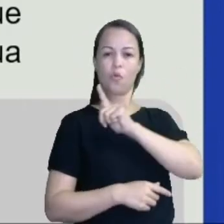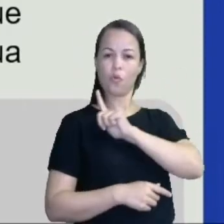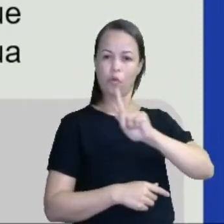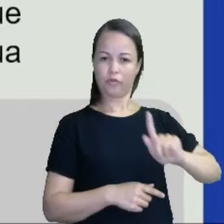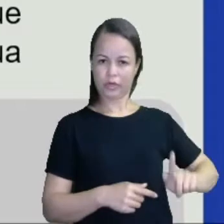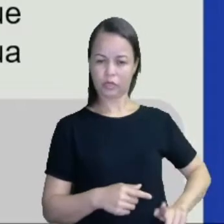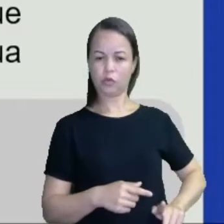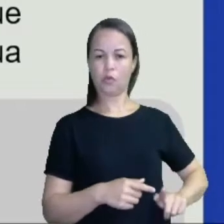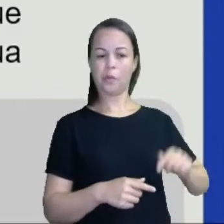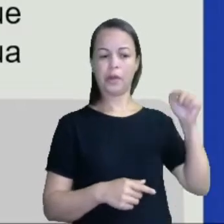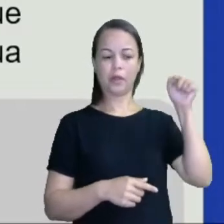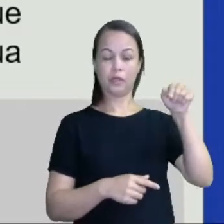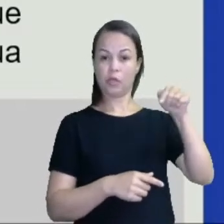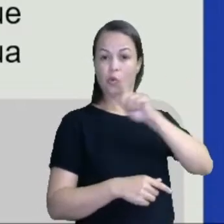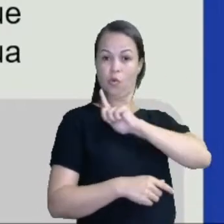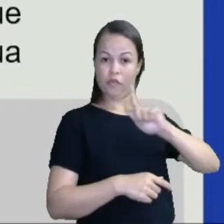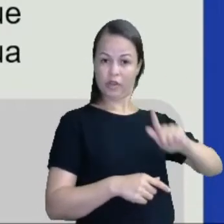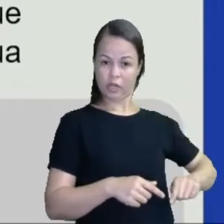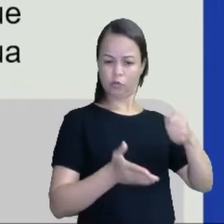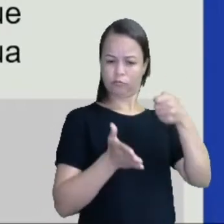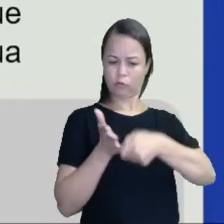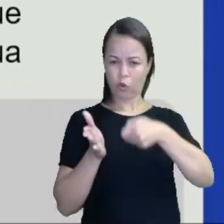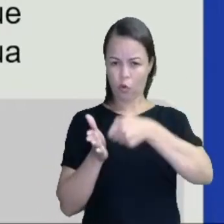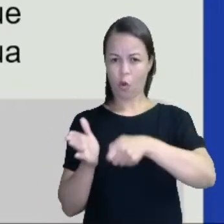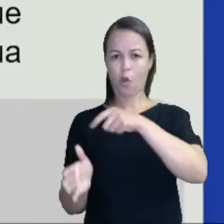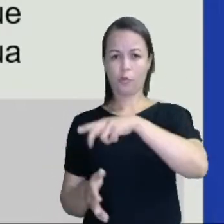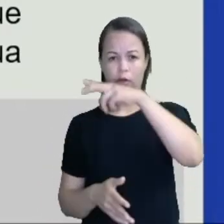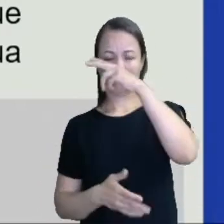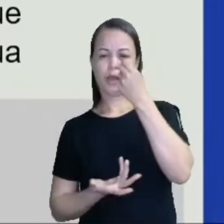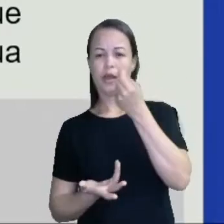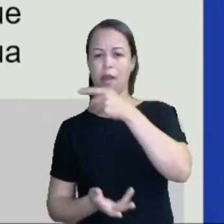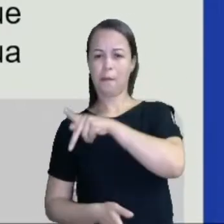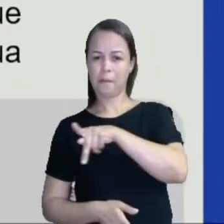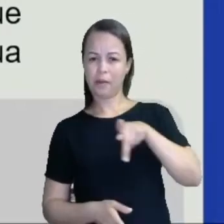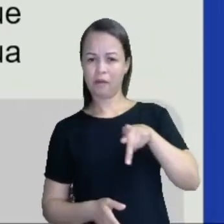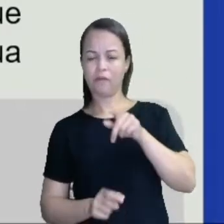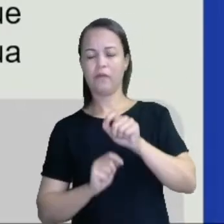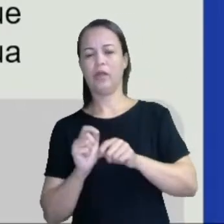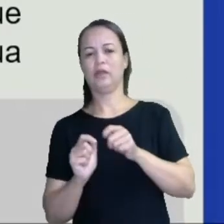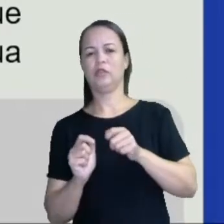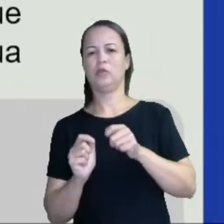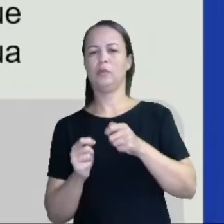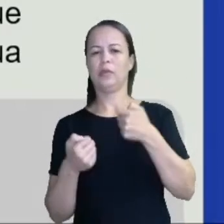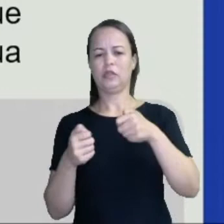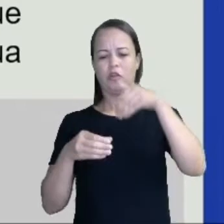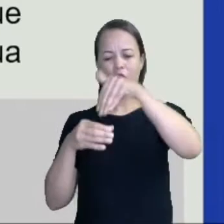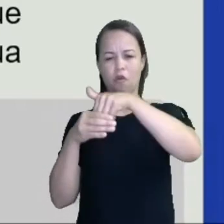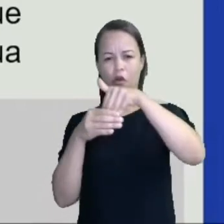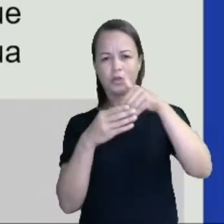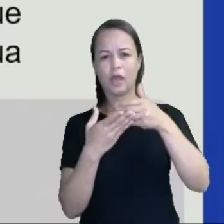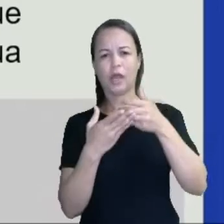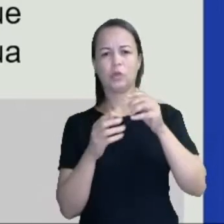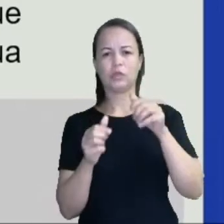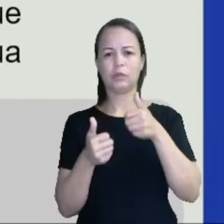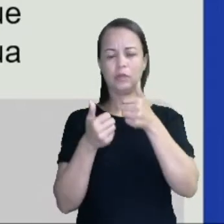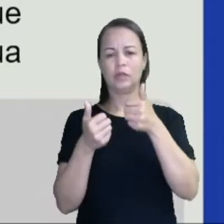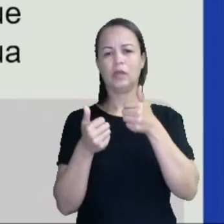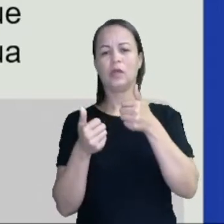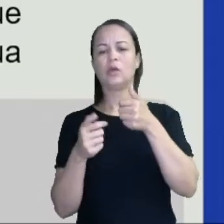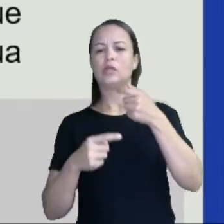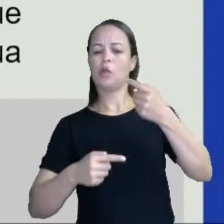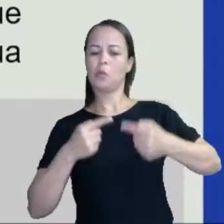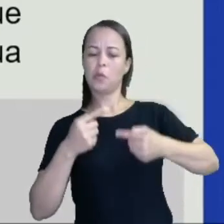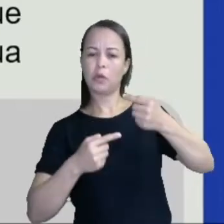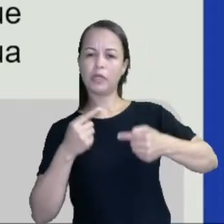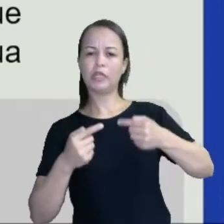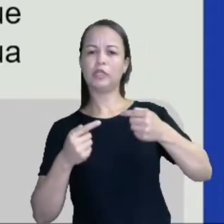do prefeito. Também é importante procurar votar com sabedoria, conhecendo o plano, o programa